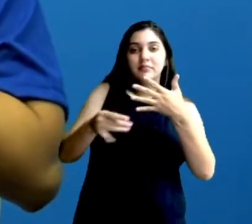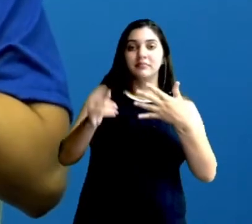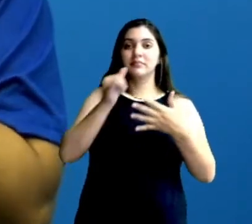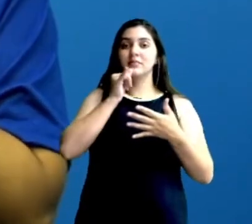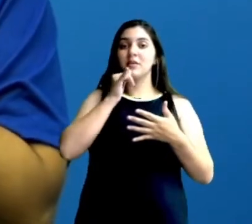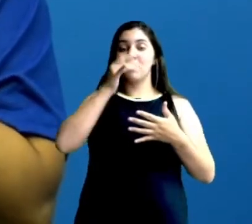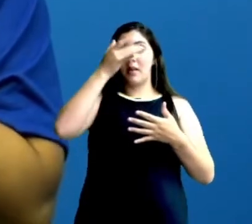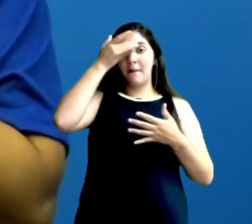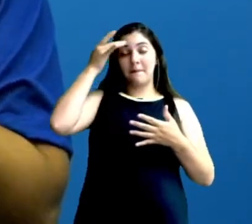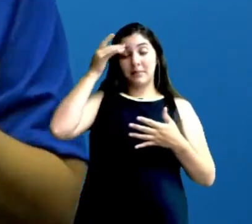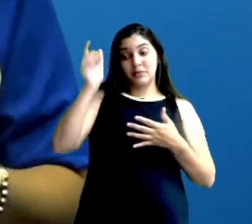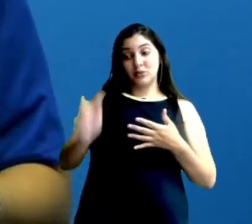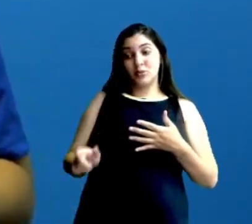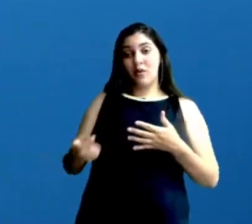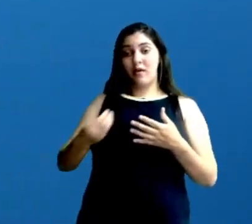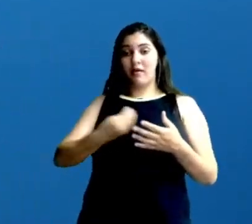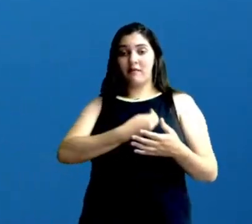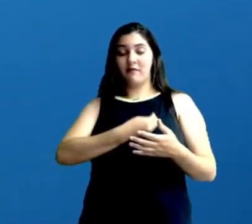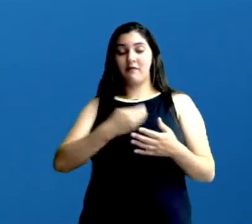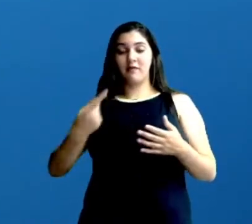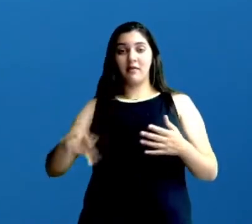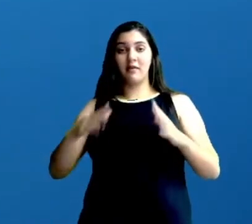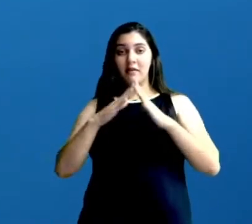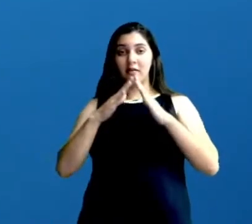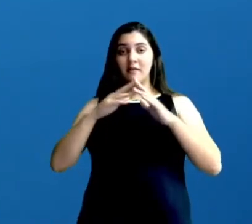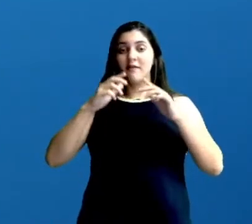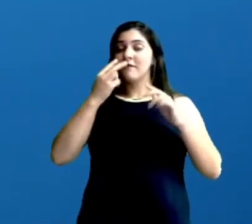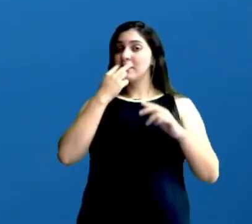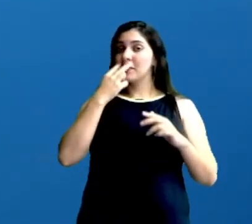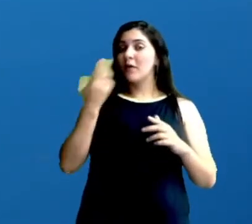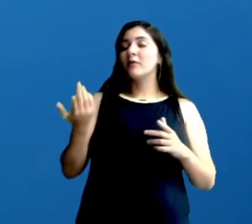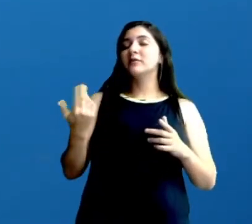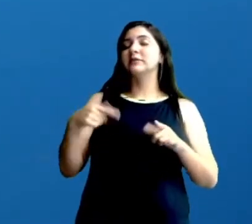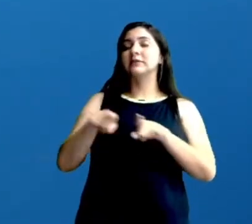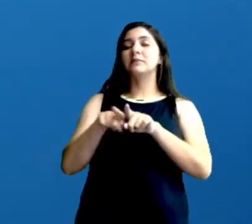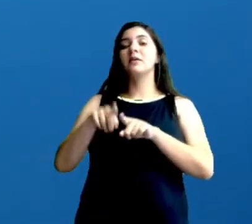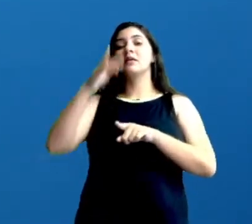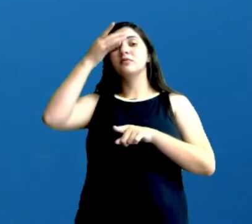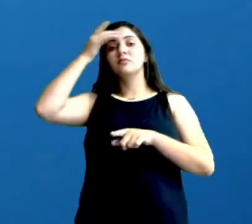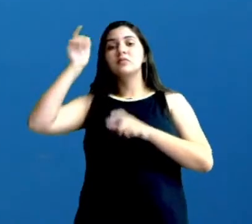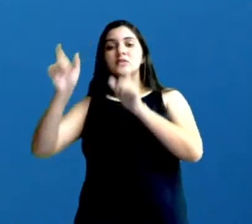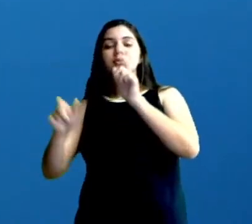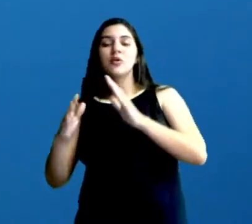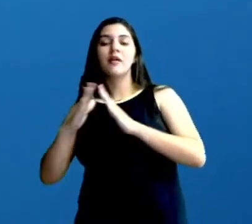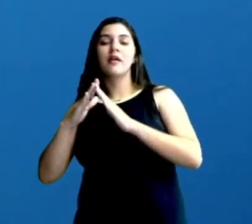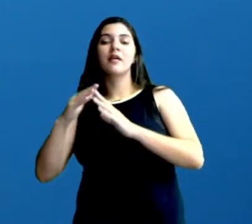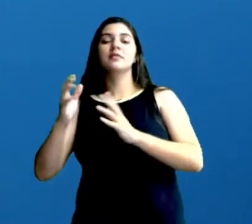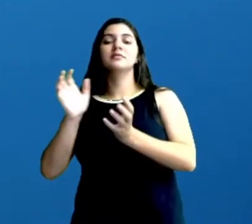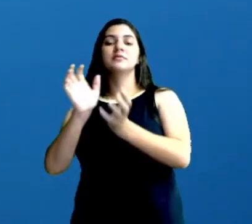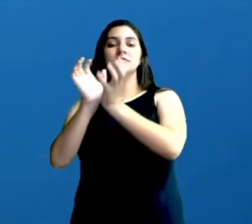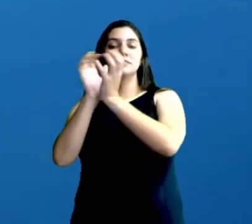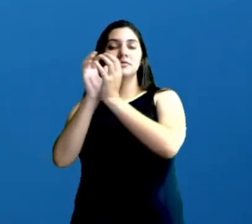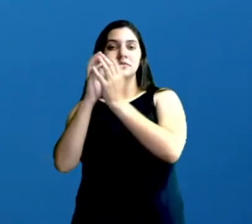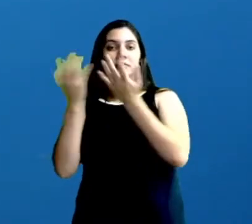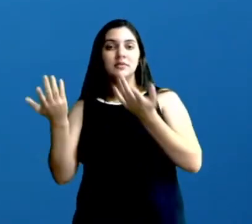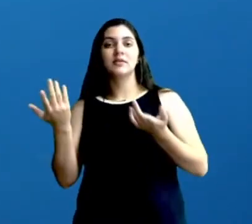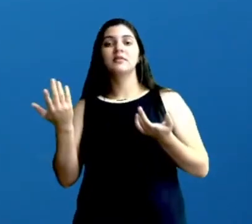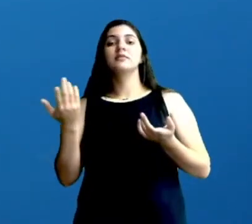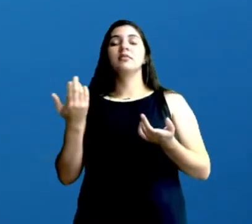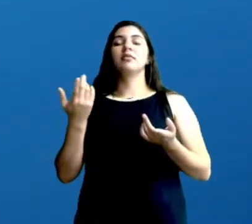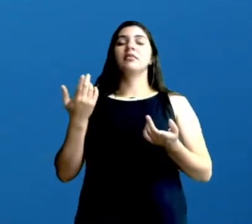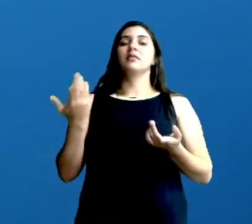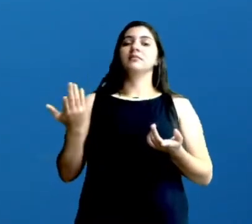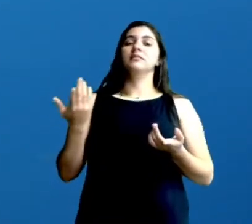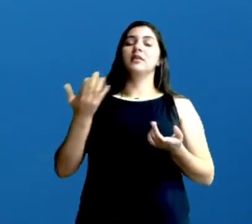em Vitória tem uma particularidade, o pessoal que mora lá em Recife tem uma particularidade, os povos têm uma particularidade, então a